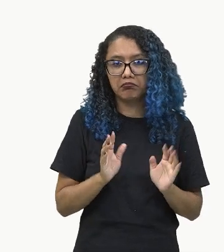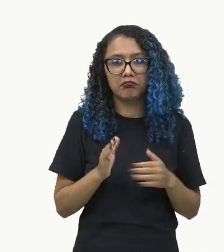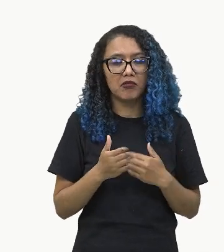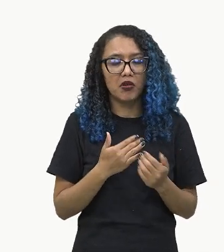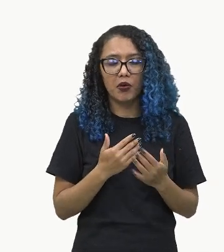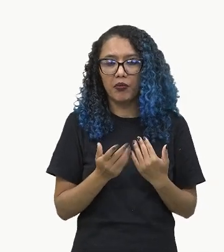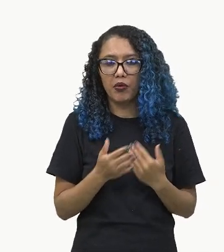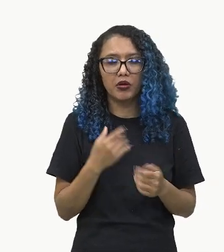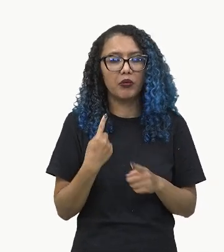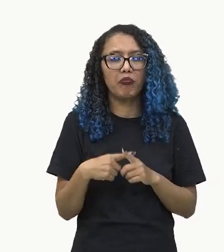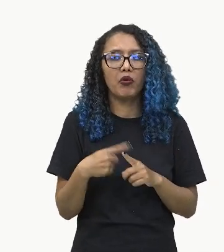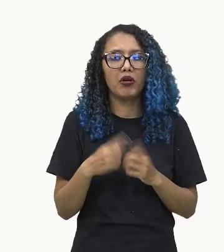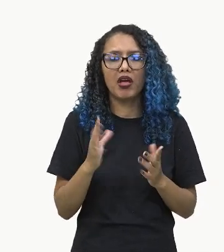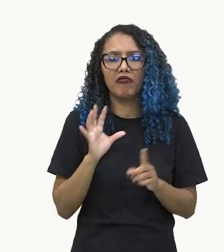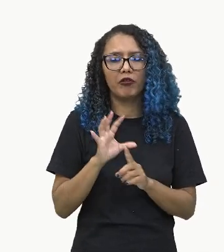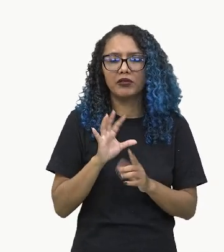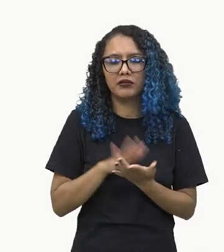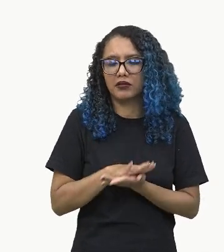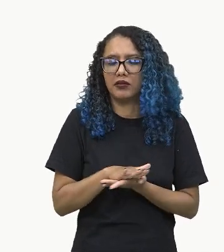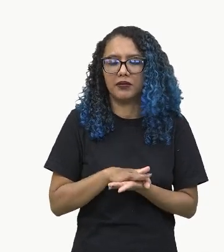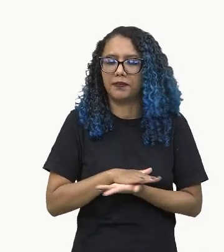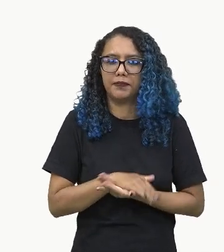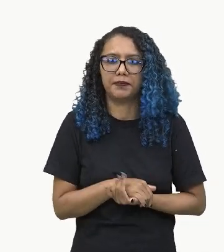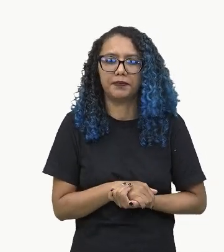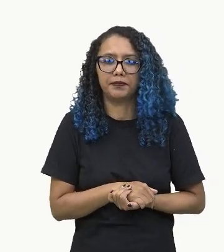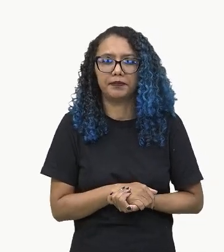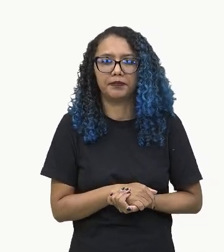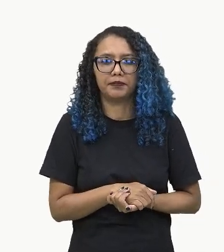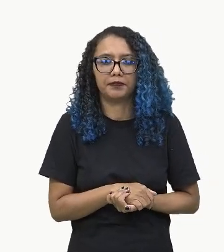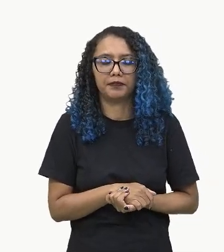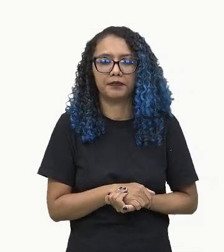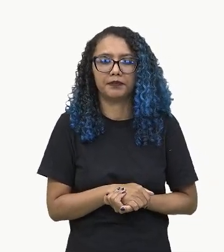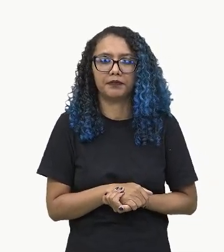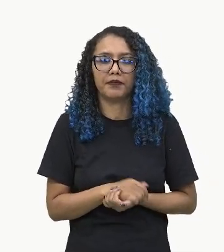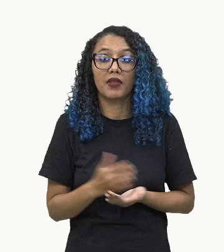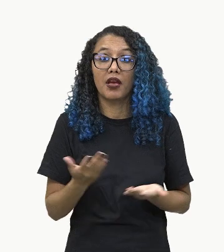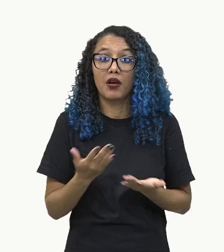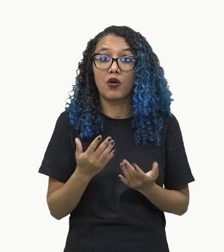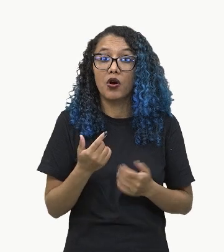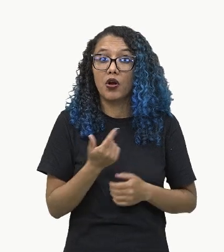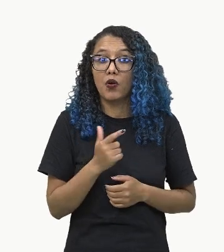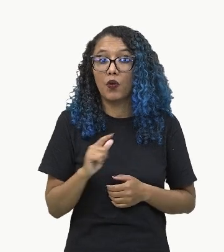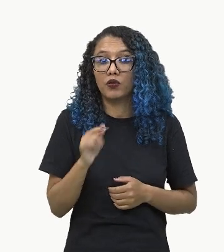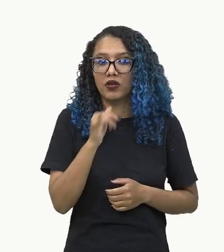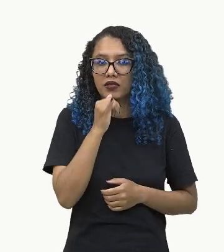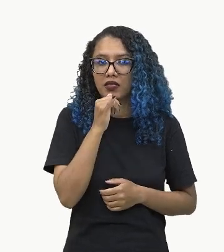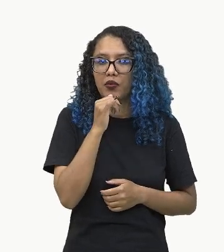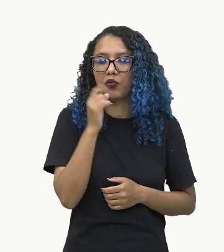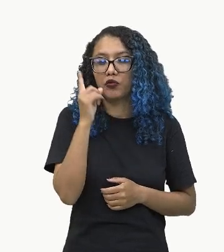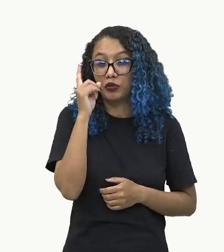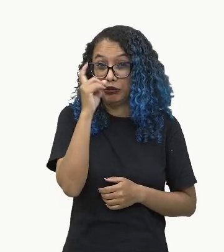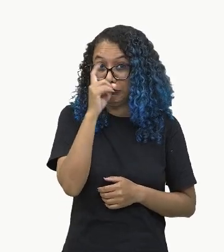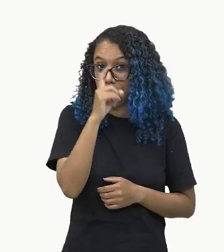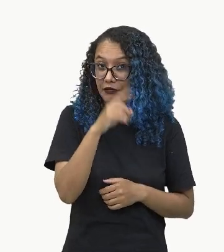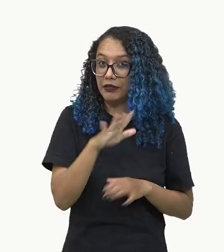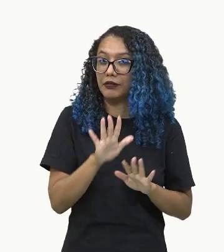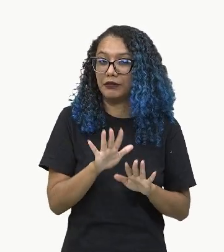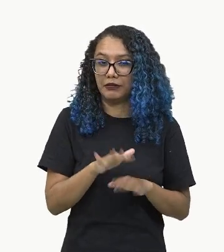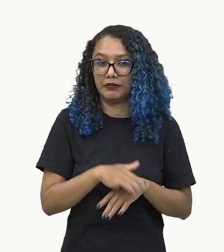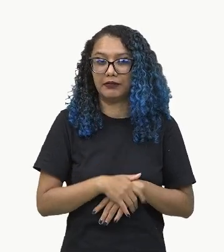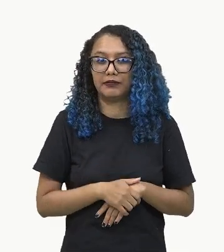Por quê? Porque não vai interferir em nada. Bora ver agora um pouquinho mais difícil? Vamos dar uma dificultada